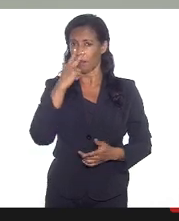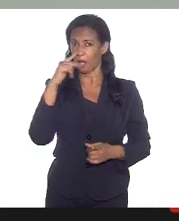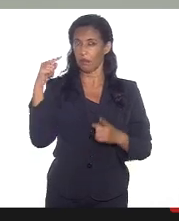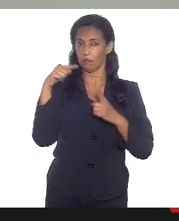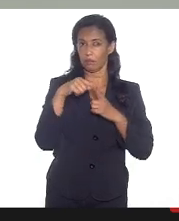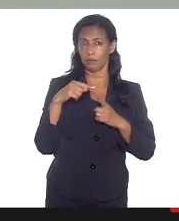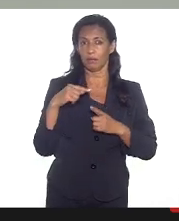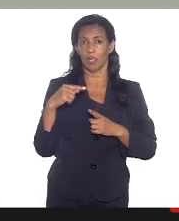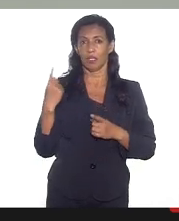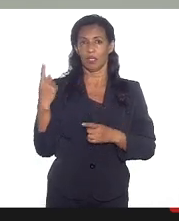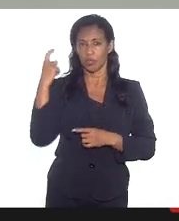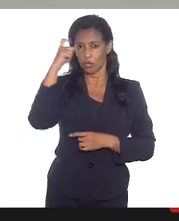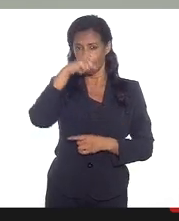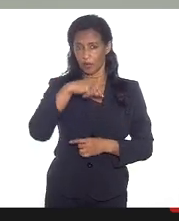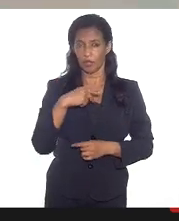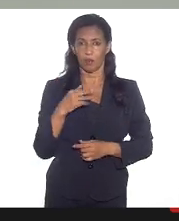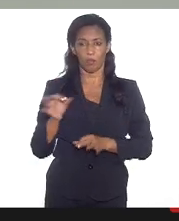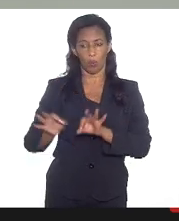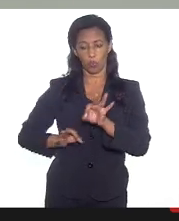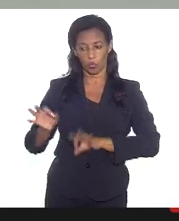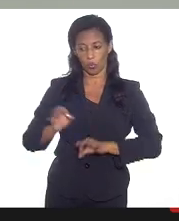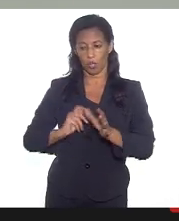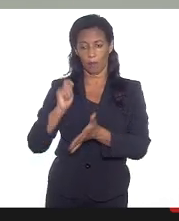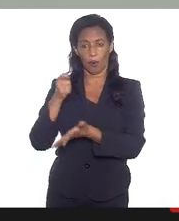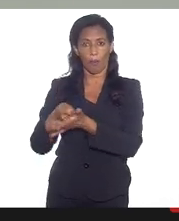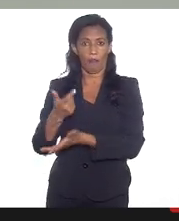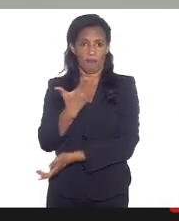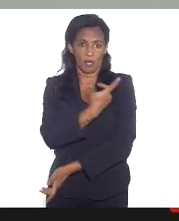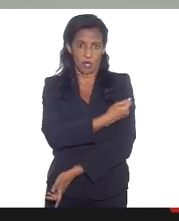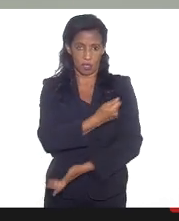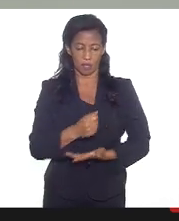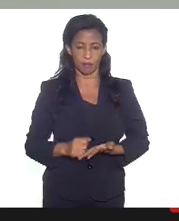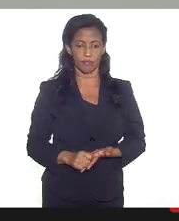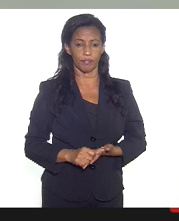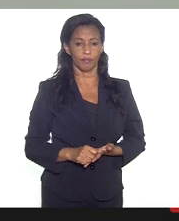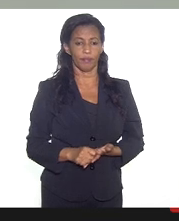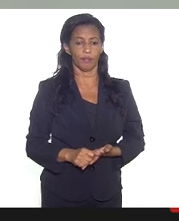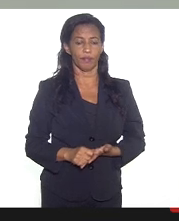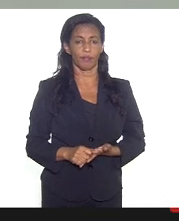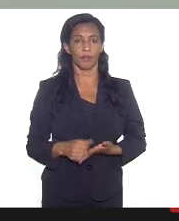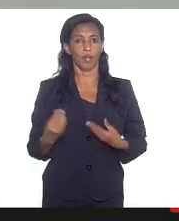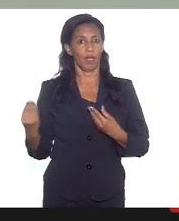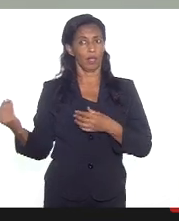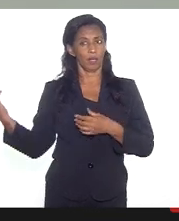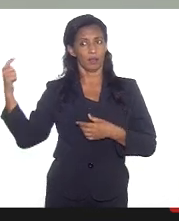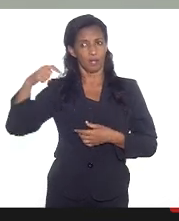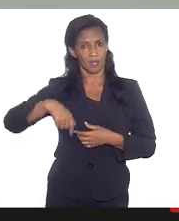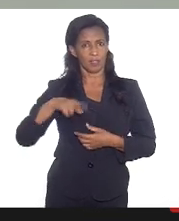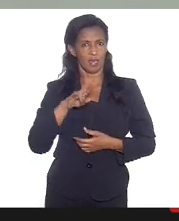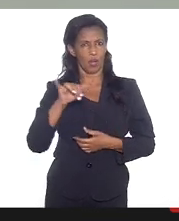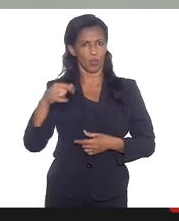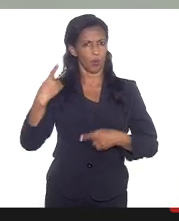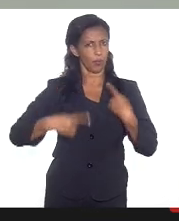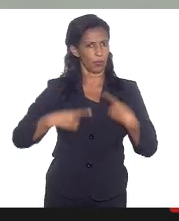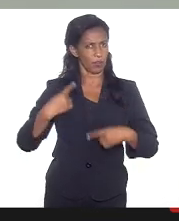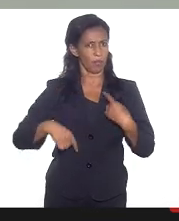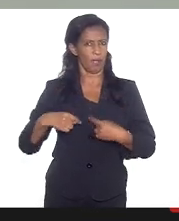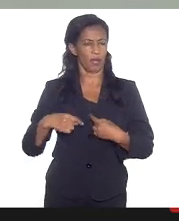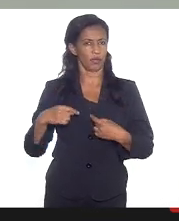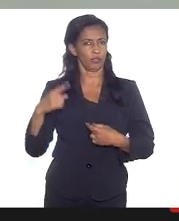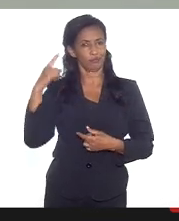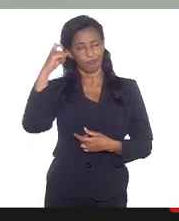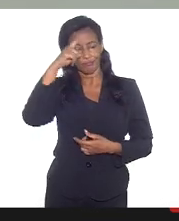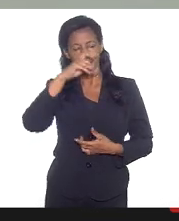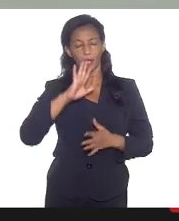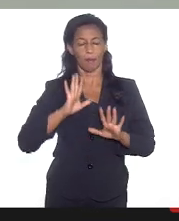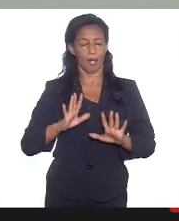de ser cumprida, no momento que a gente não consegue se organizar nem para comprar vacina. Trazer a União para um debate desse é complicado, mas é